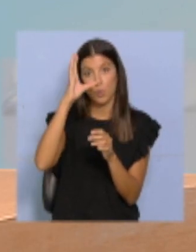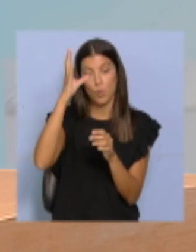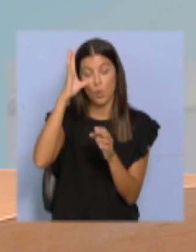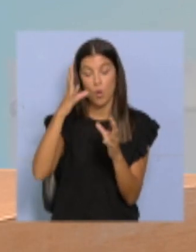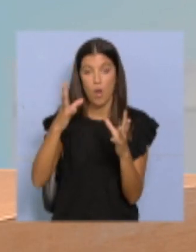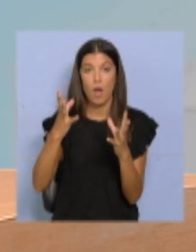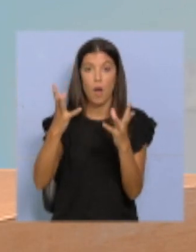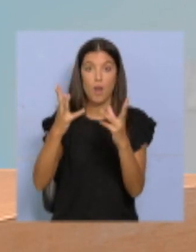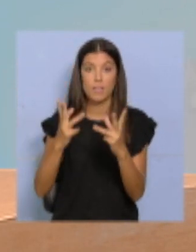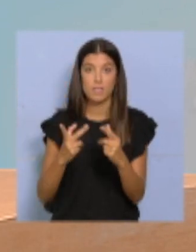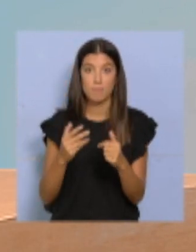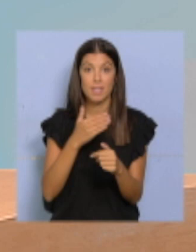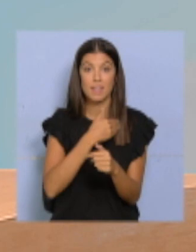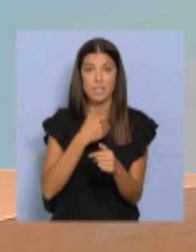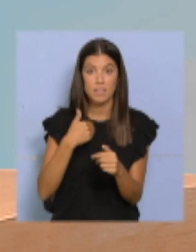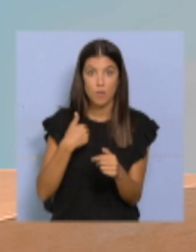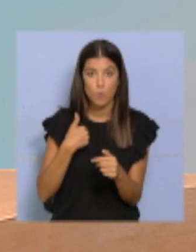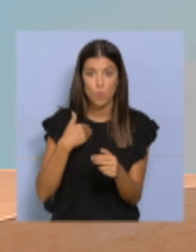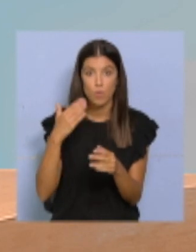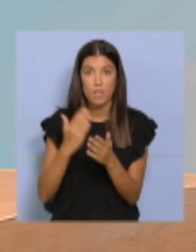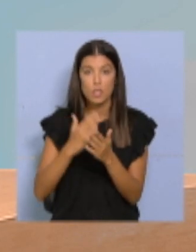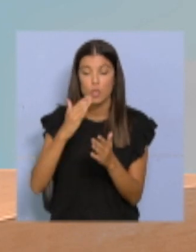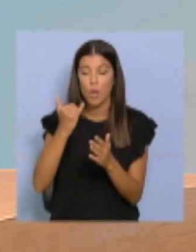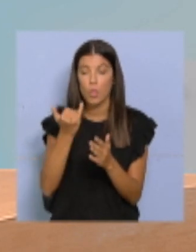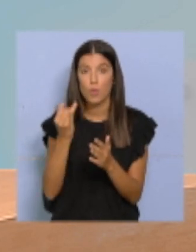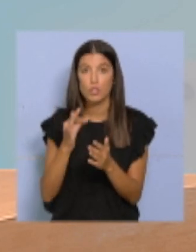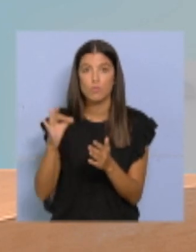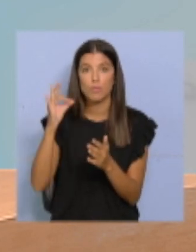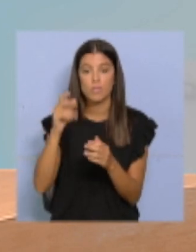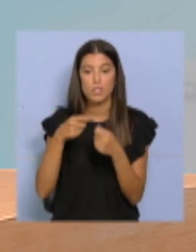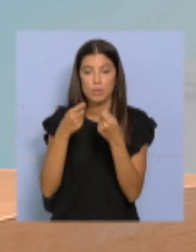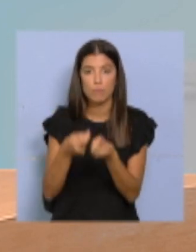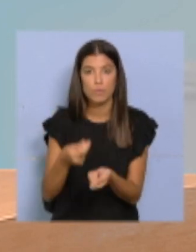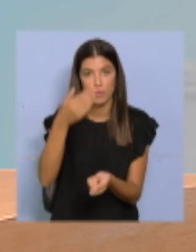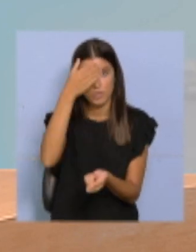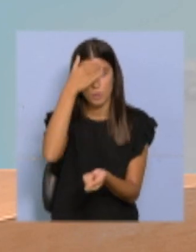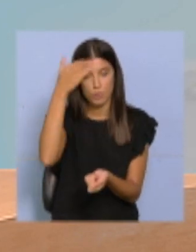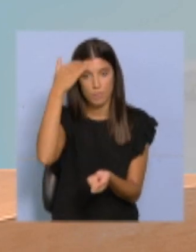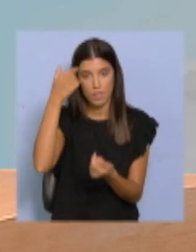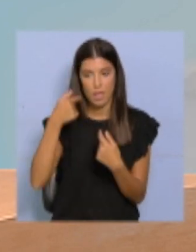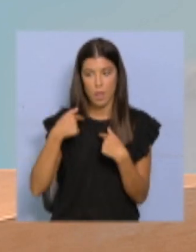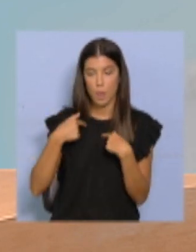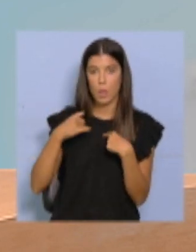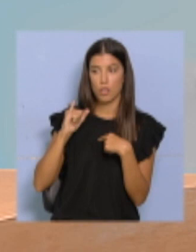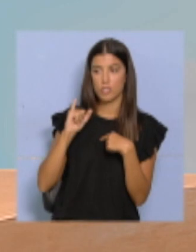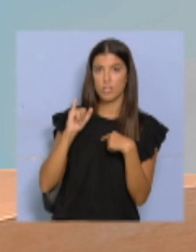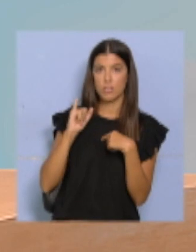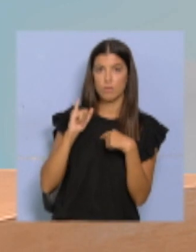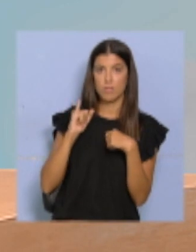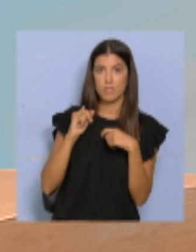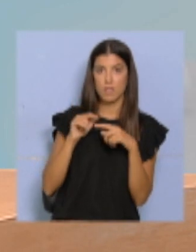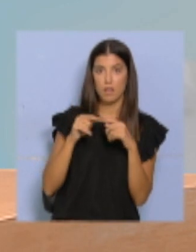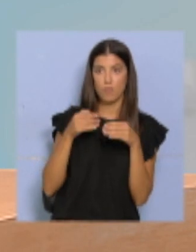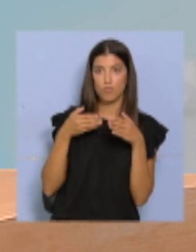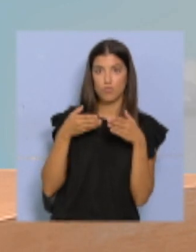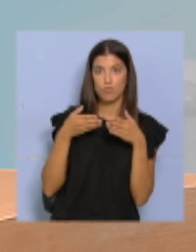é que entra para a área da saúde mental. E nós, do lado das instituições que estamos no terreno, e o